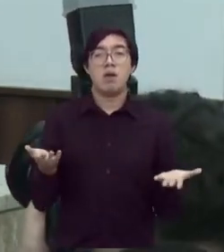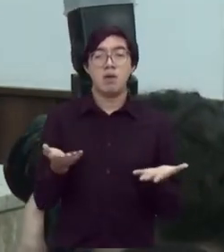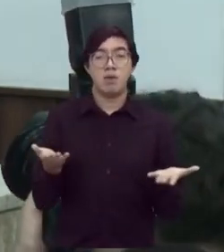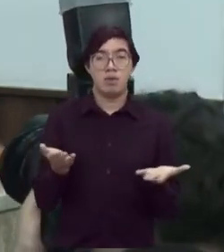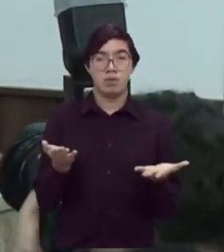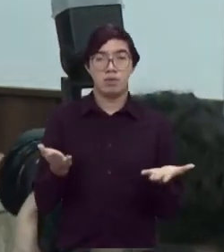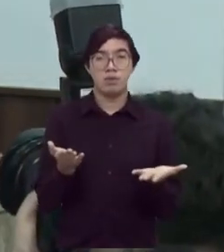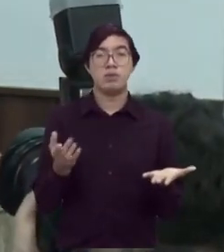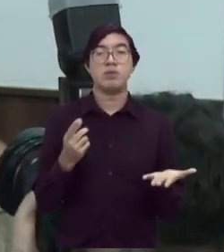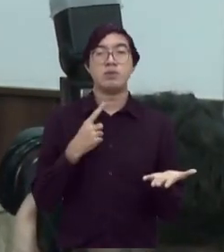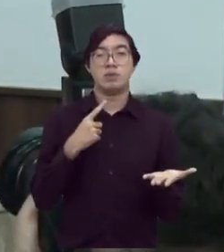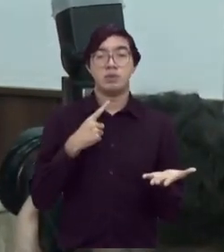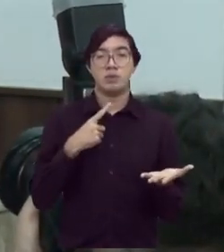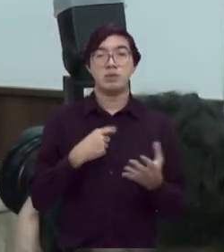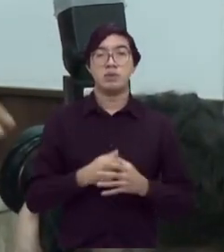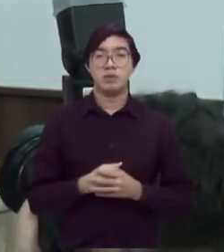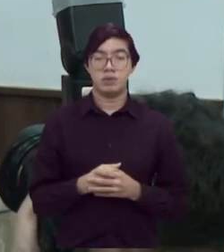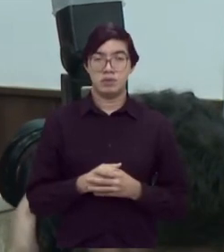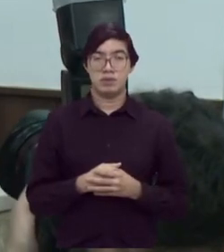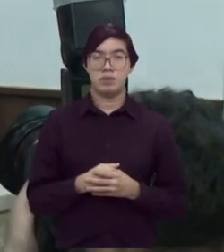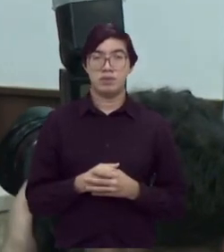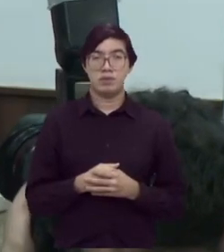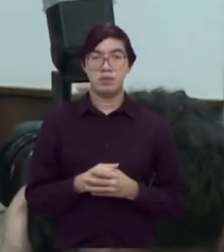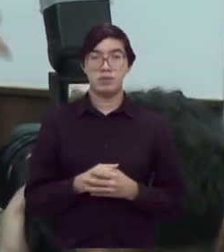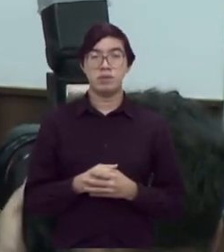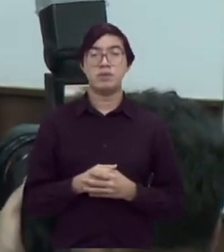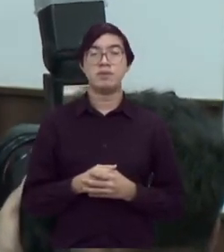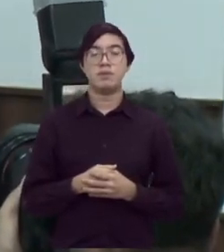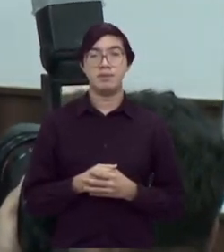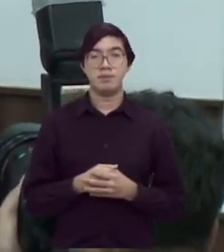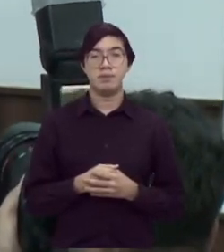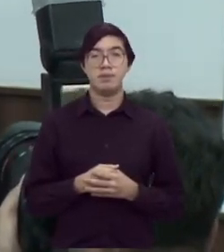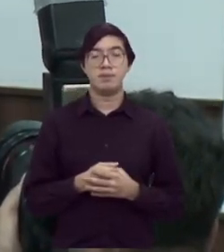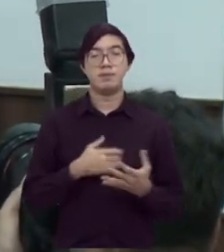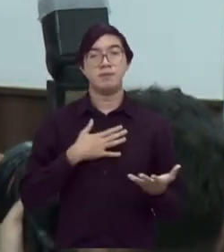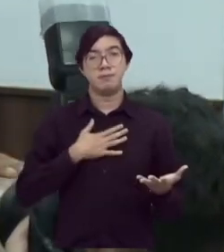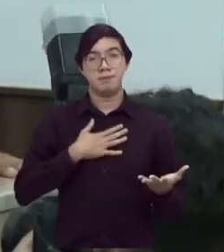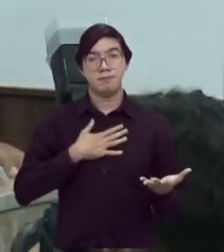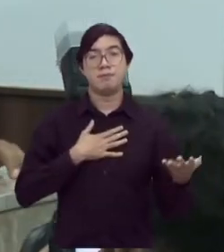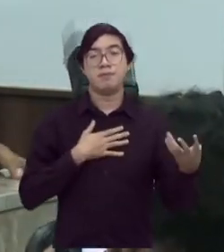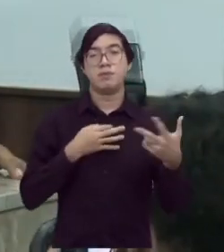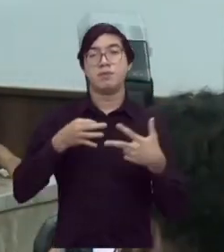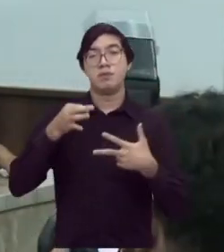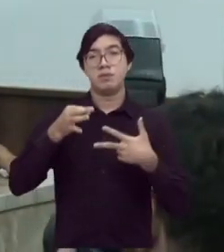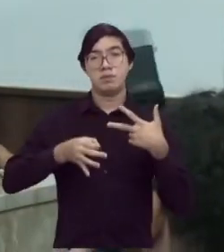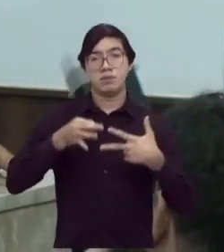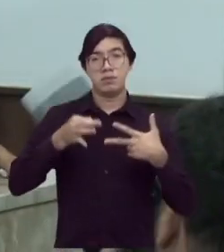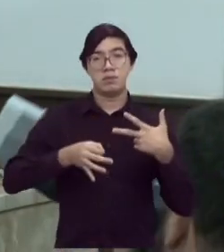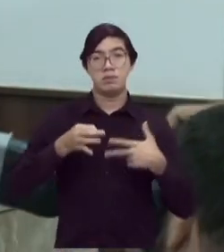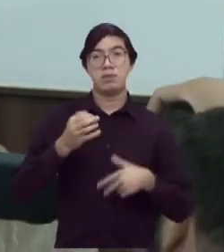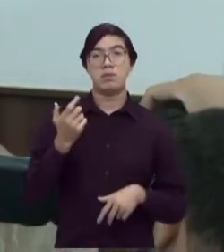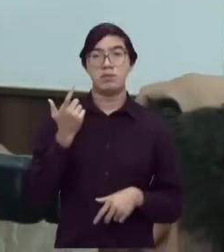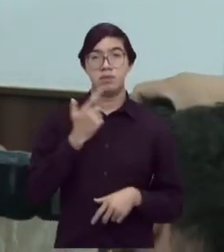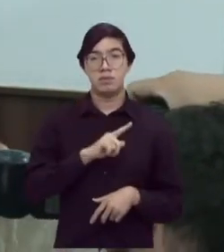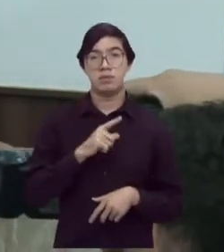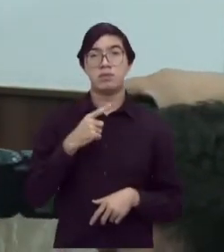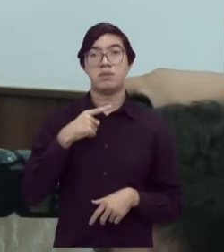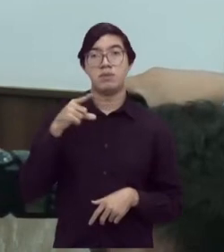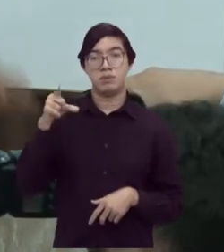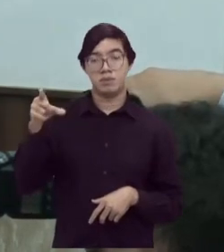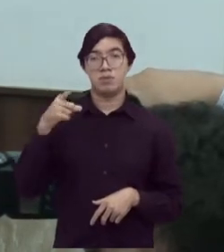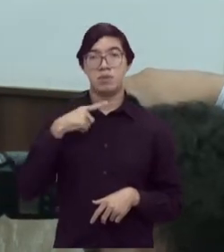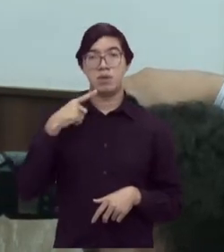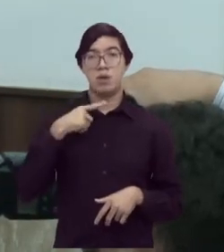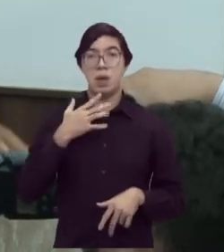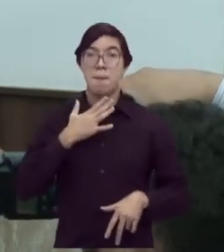feliz com essa decisão, vereador Eudes Brigel? Que finalmente acho que o Poder Judiciário vai mandar tirar a tornozeleira do meu pé.